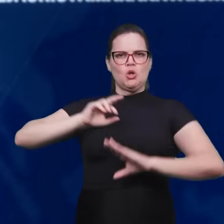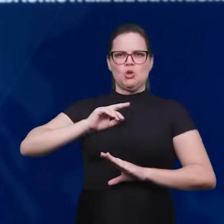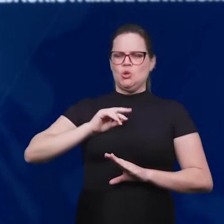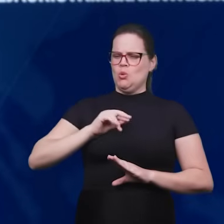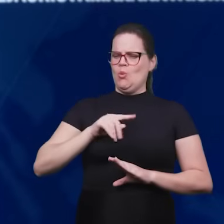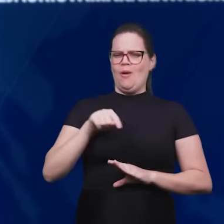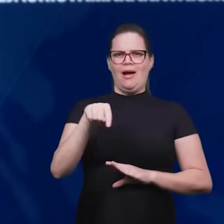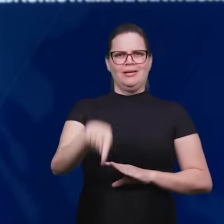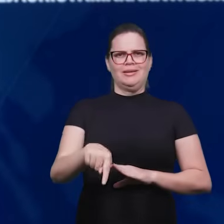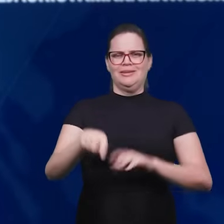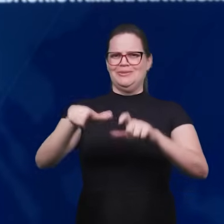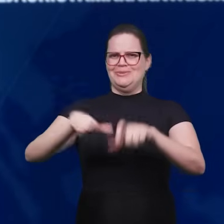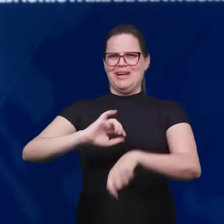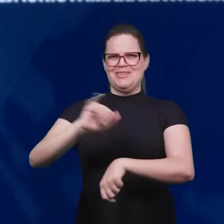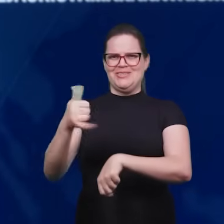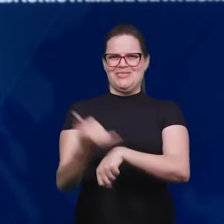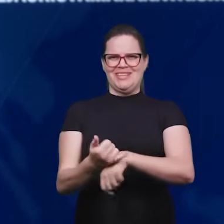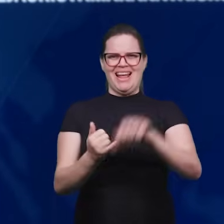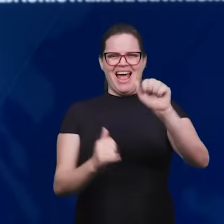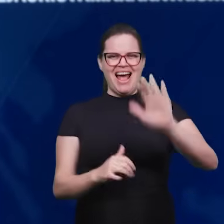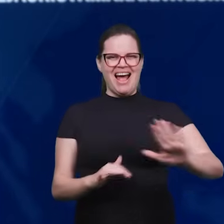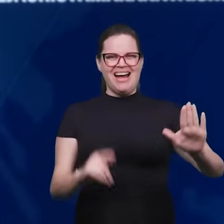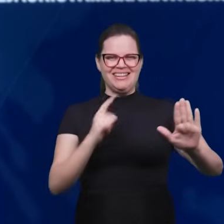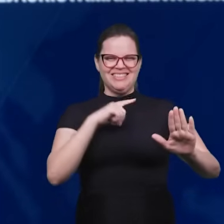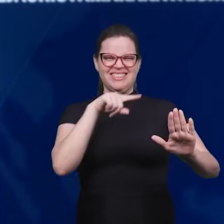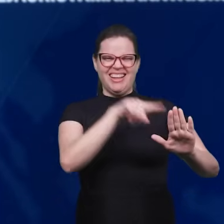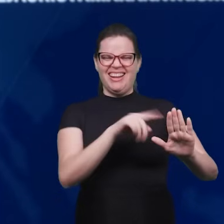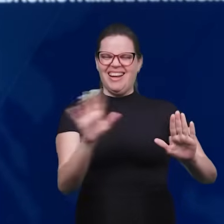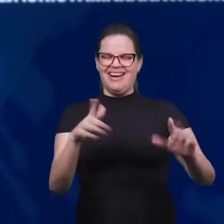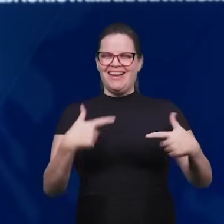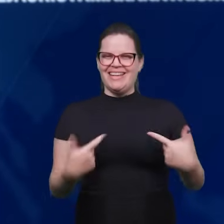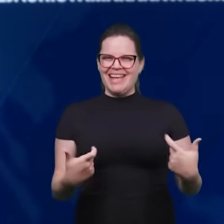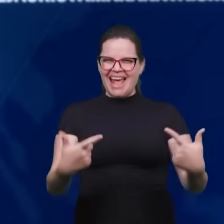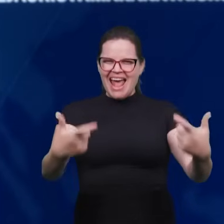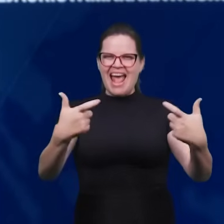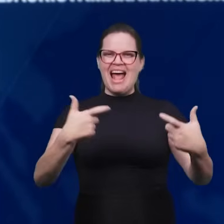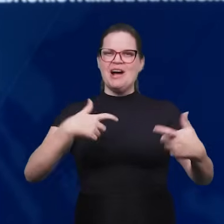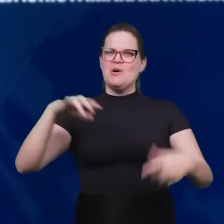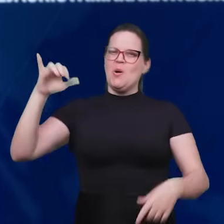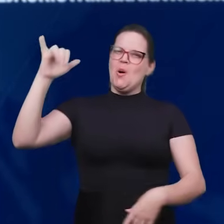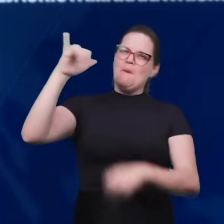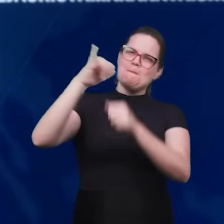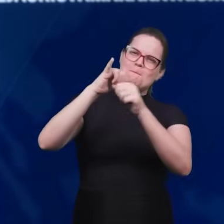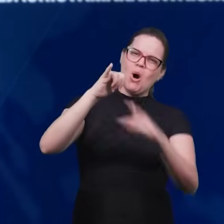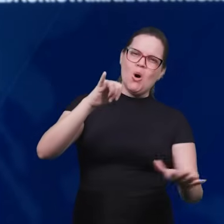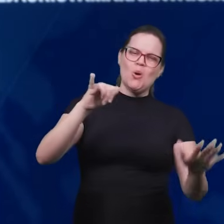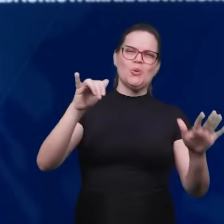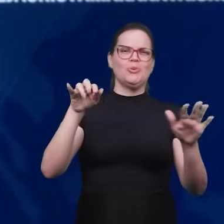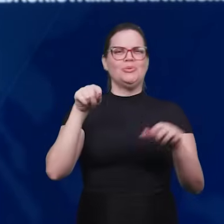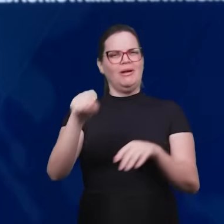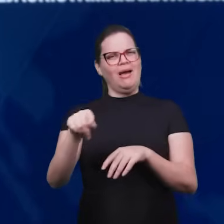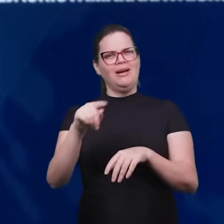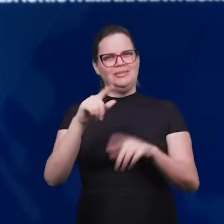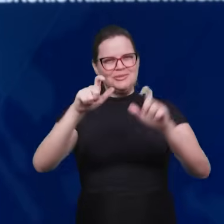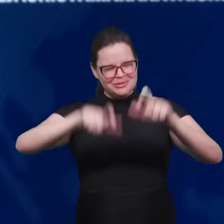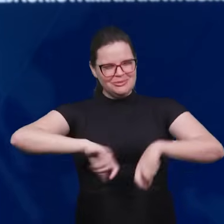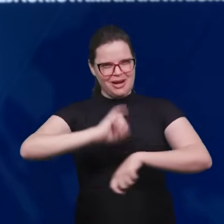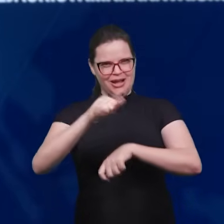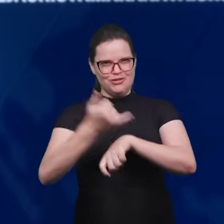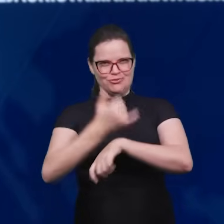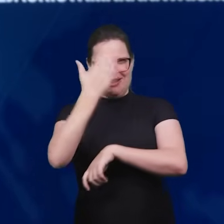Oriente Médio, marcada por suas guerras, com sangue derramado em suas ruas,